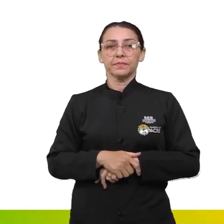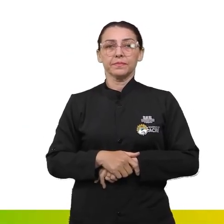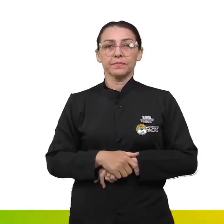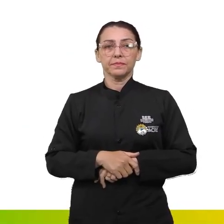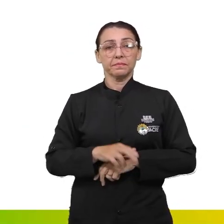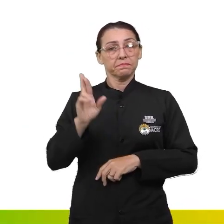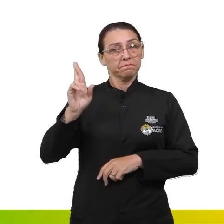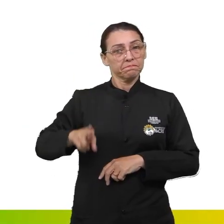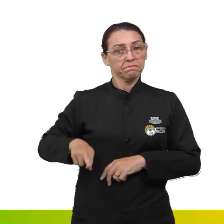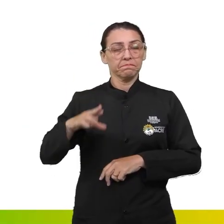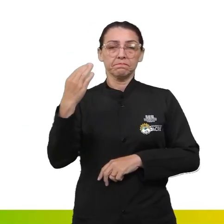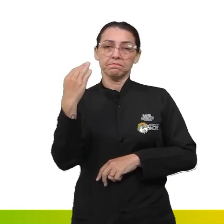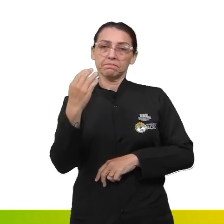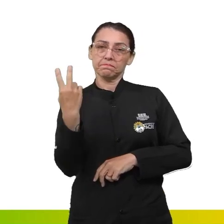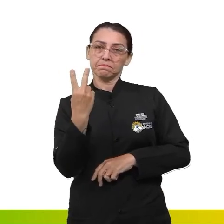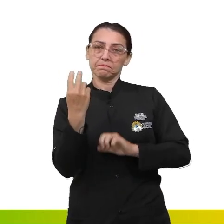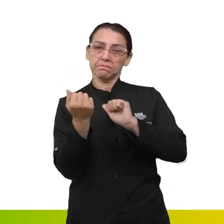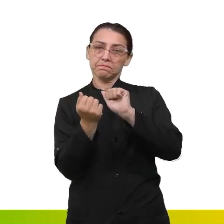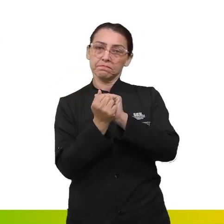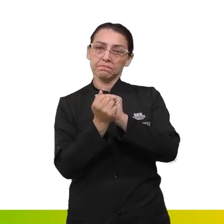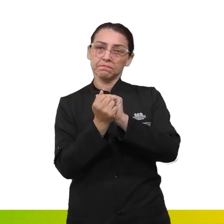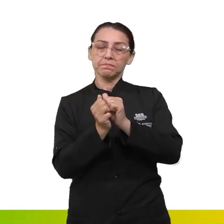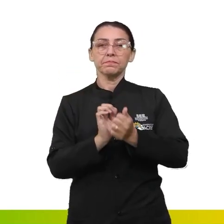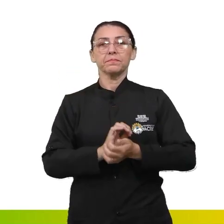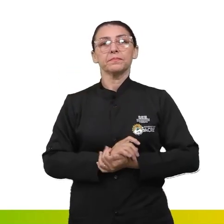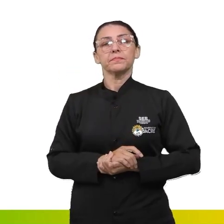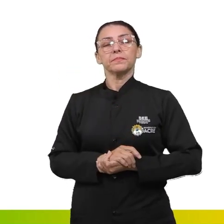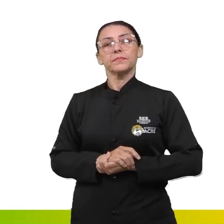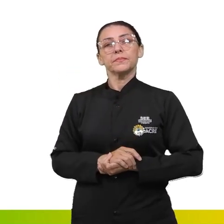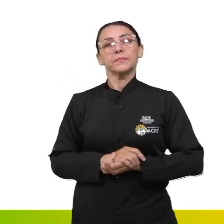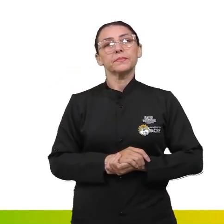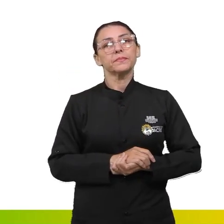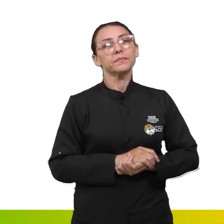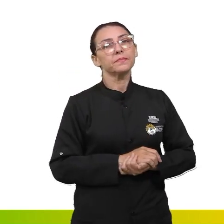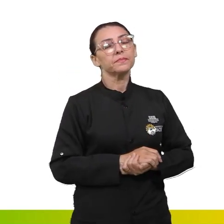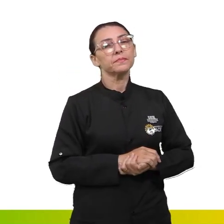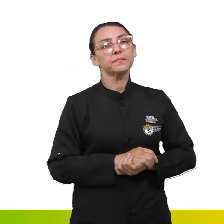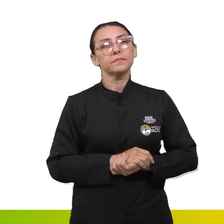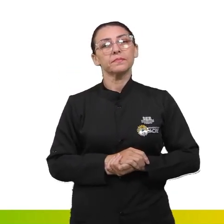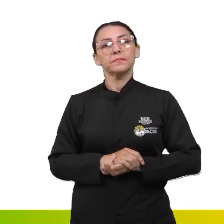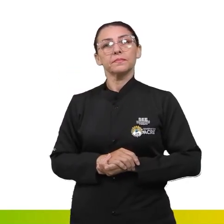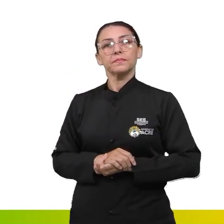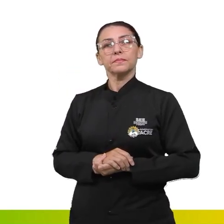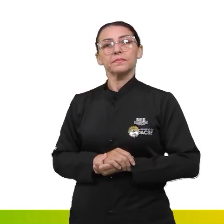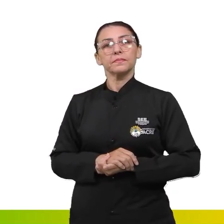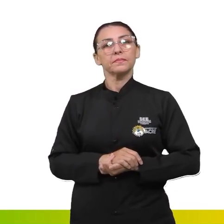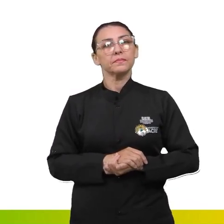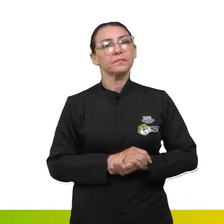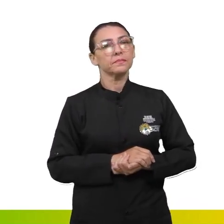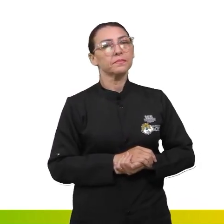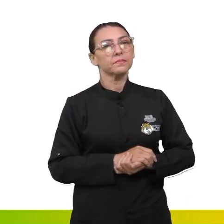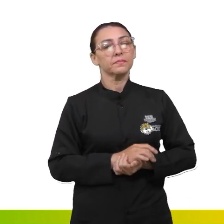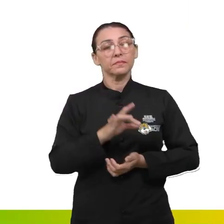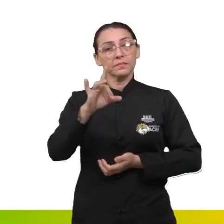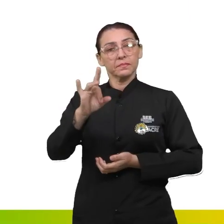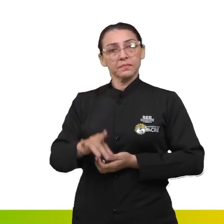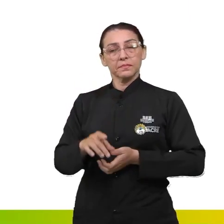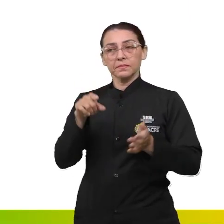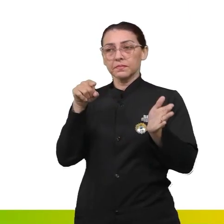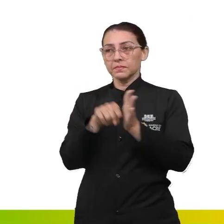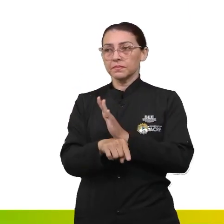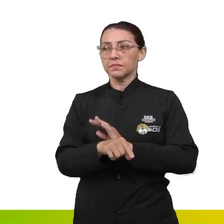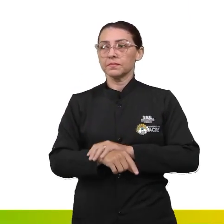Olha, razão e ciência. Maravilha. Vamos então para a última